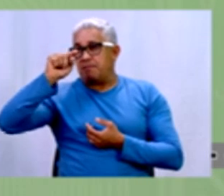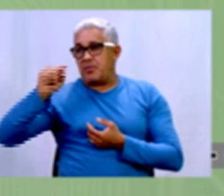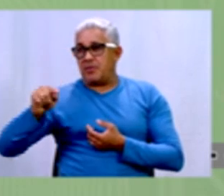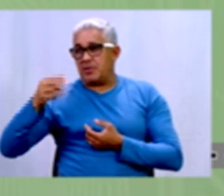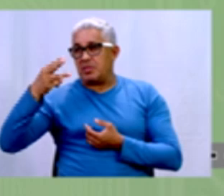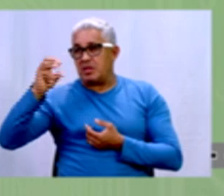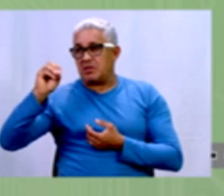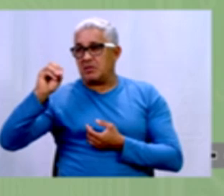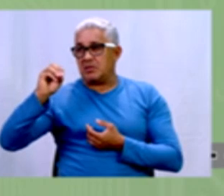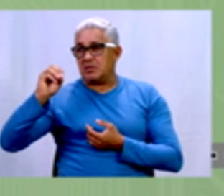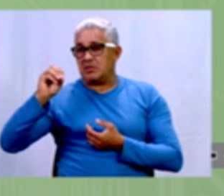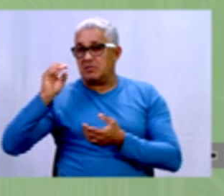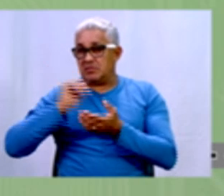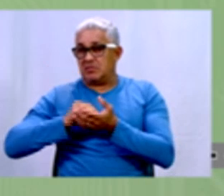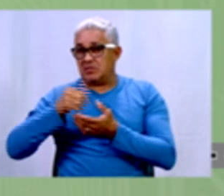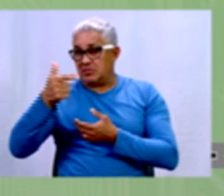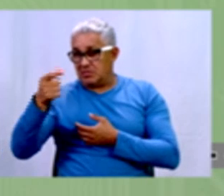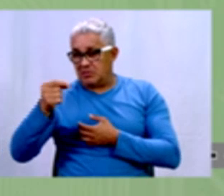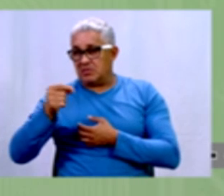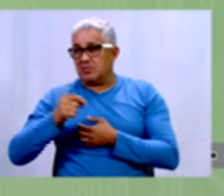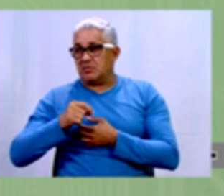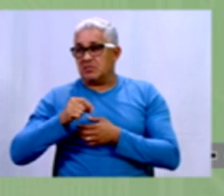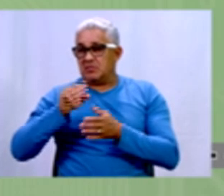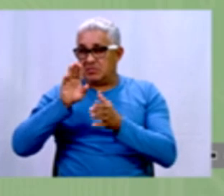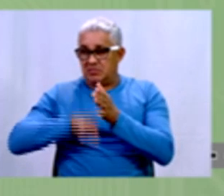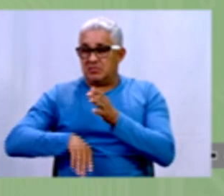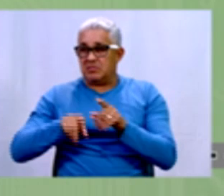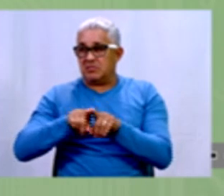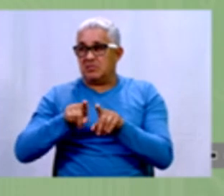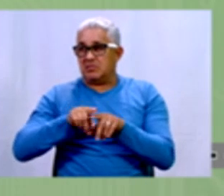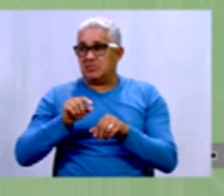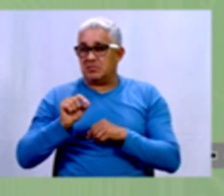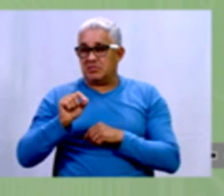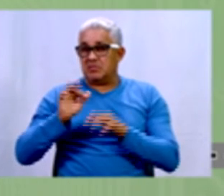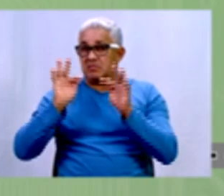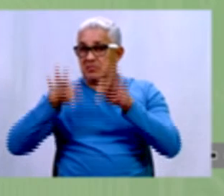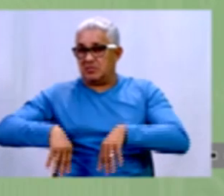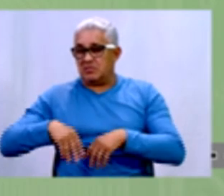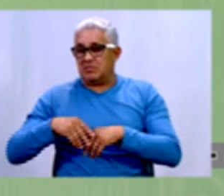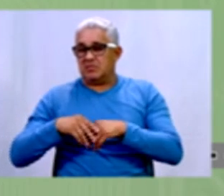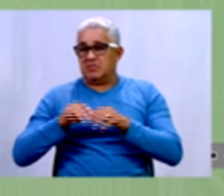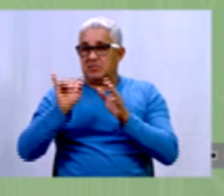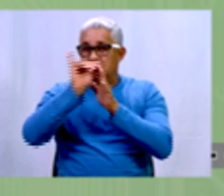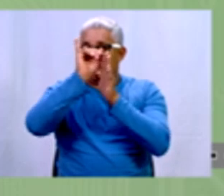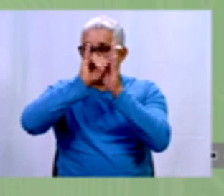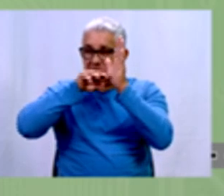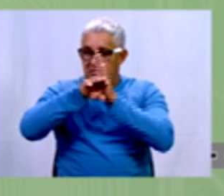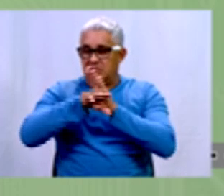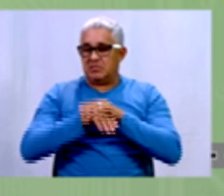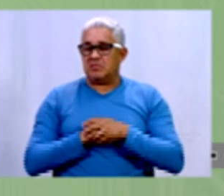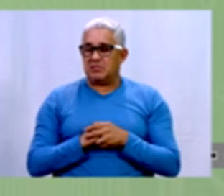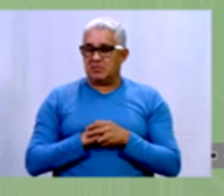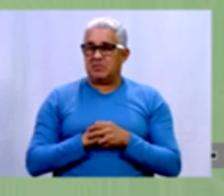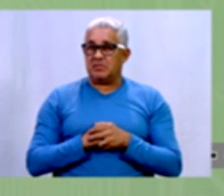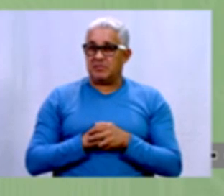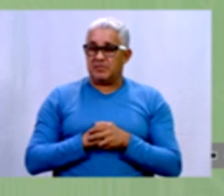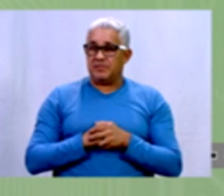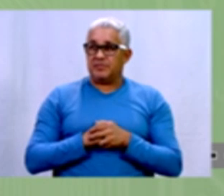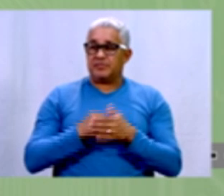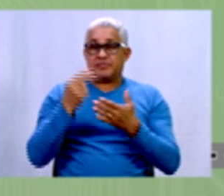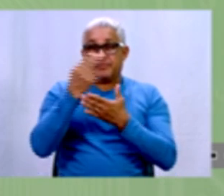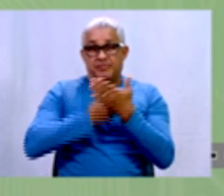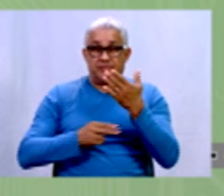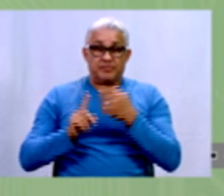30 horas já estava faltando só 20 aqui, menos de 20 horas para terminar a implementação. Então, esse gráfico,